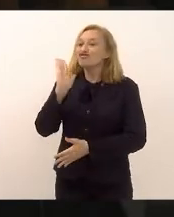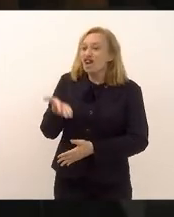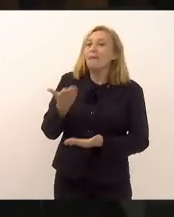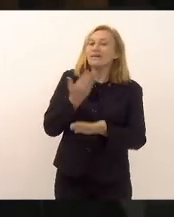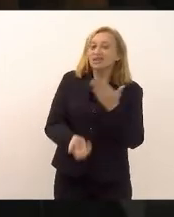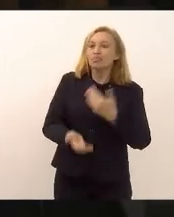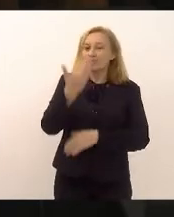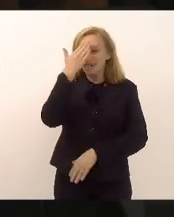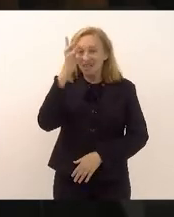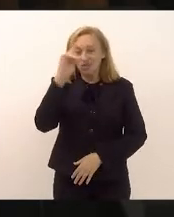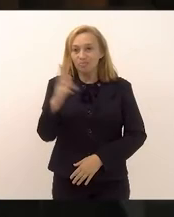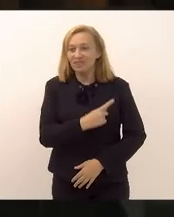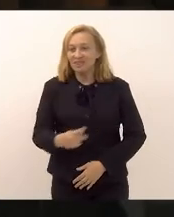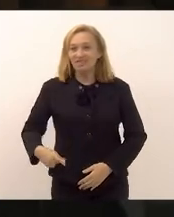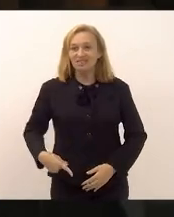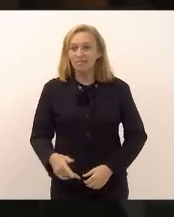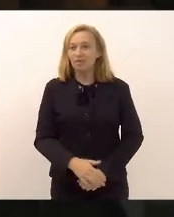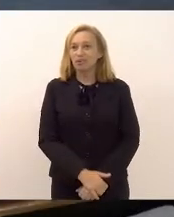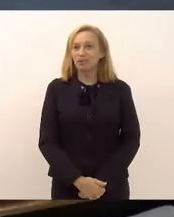Muito obrigado, senhora presidente.